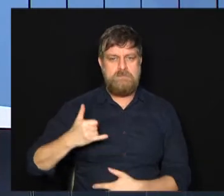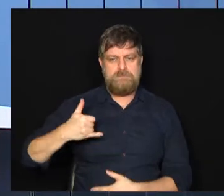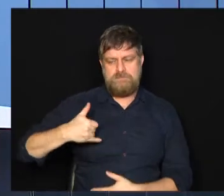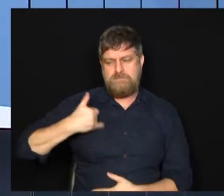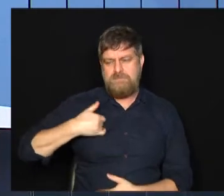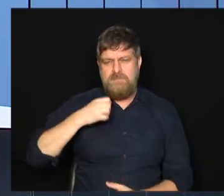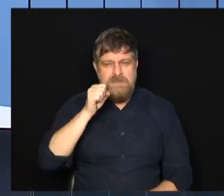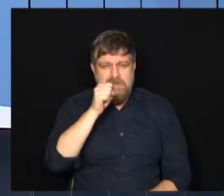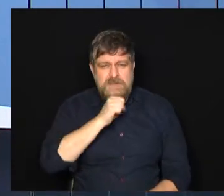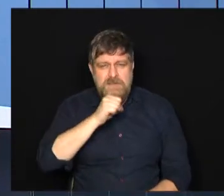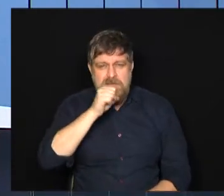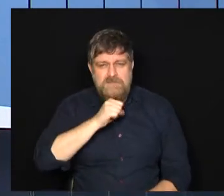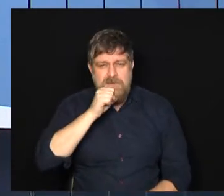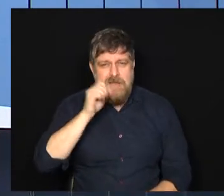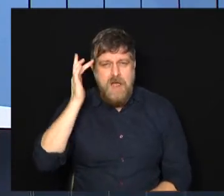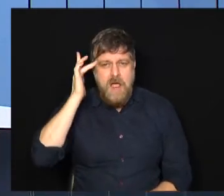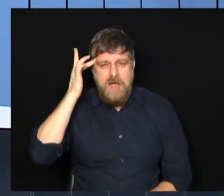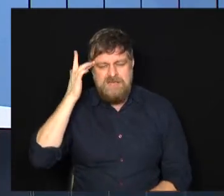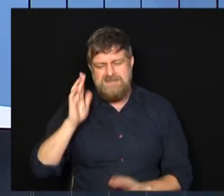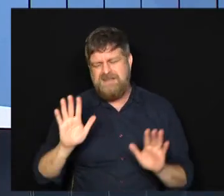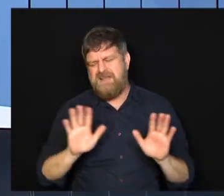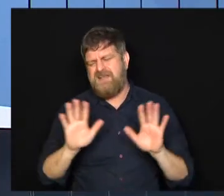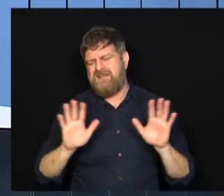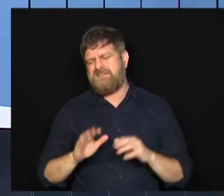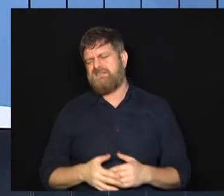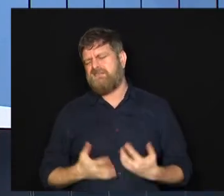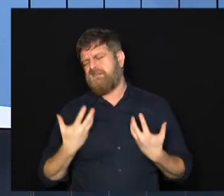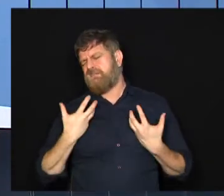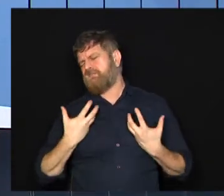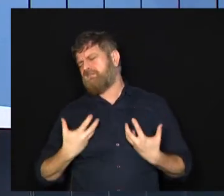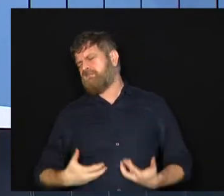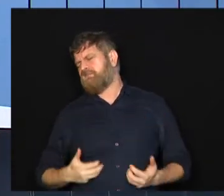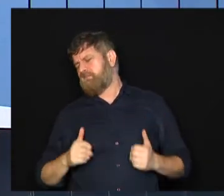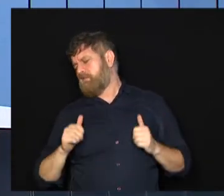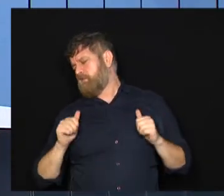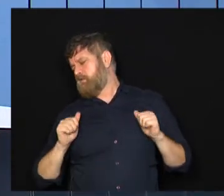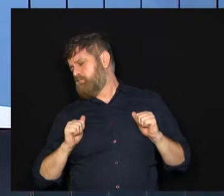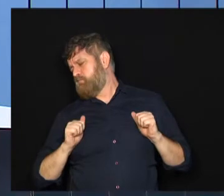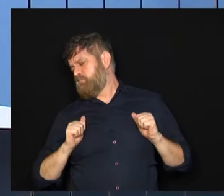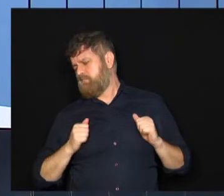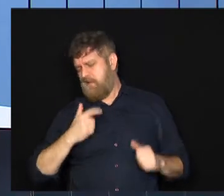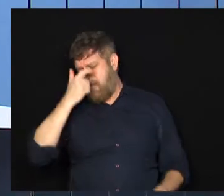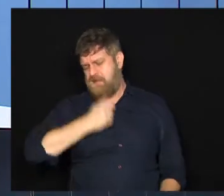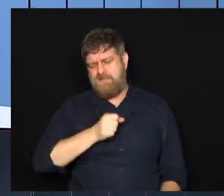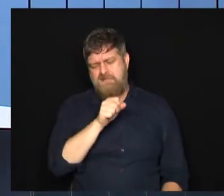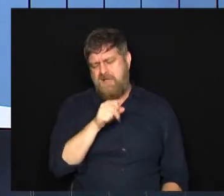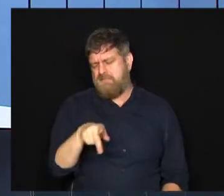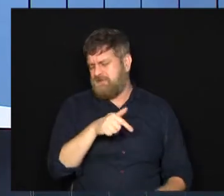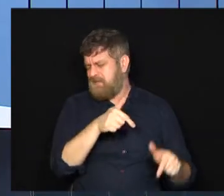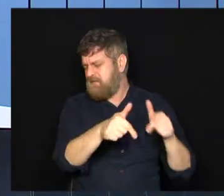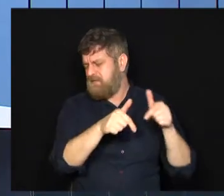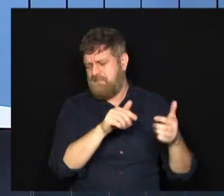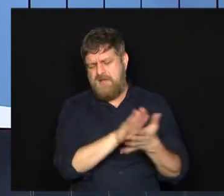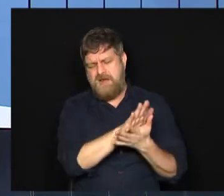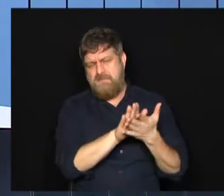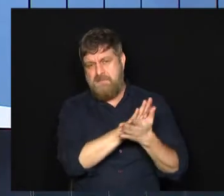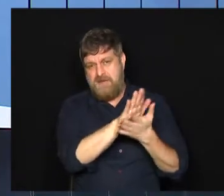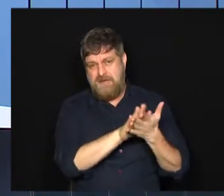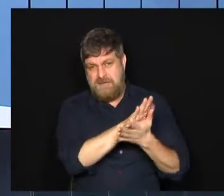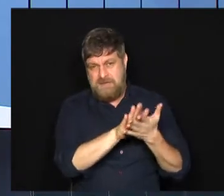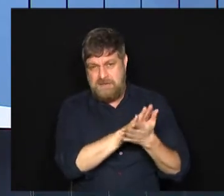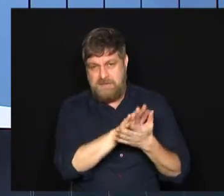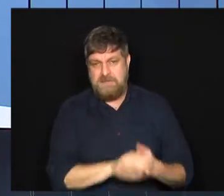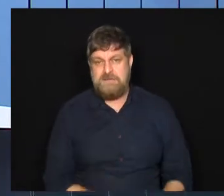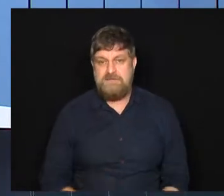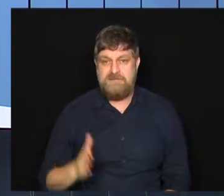na velhice, acha que tem que relaxar, se desligar de tudo, né? A gente fala, estou aposentado, não trabalho mais, apesar que não é a